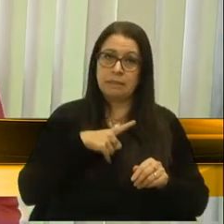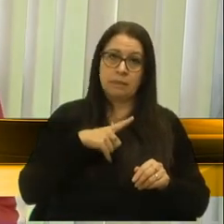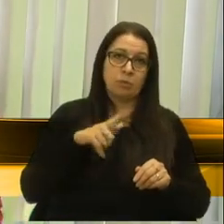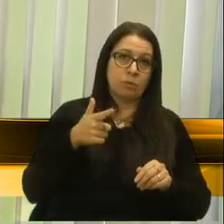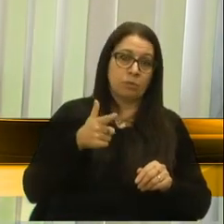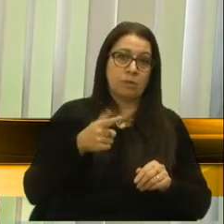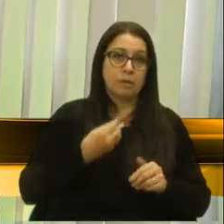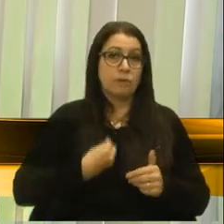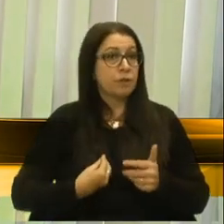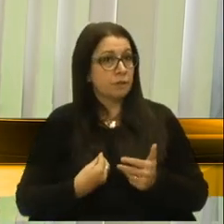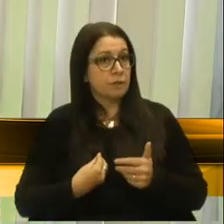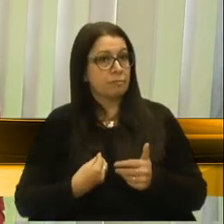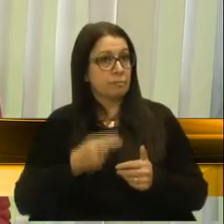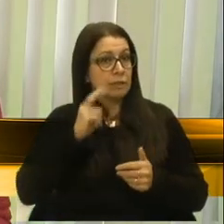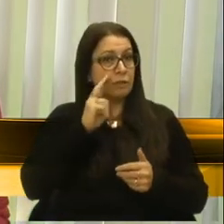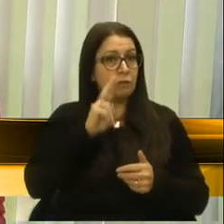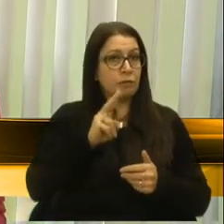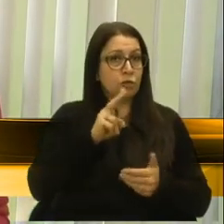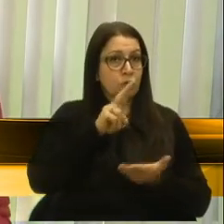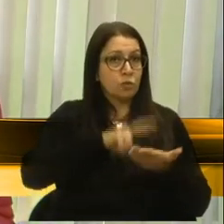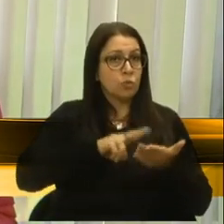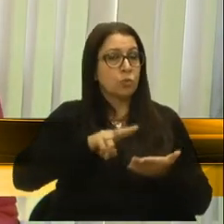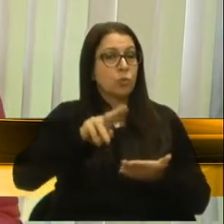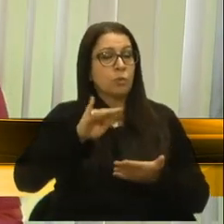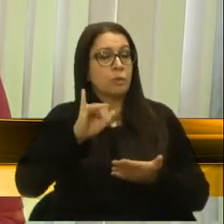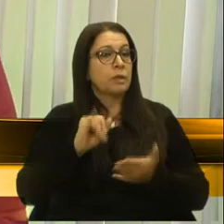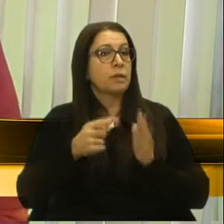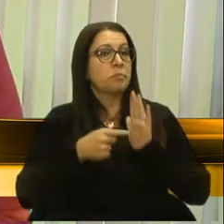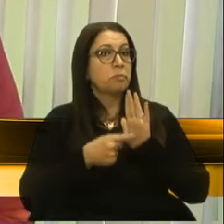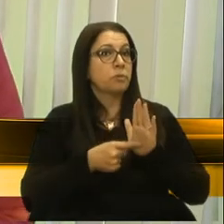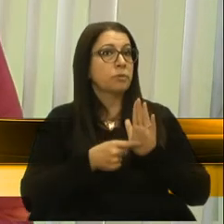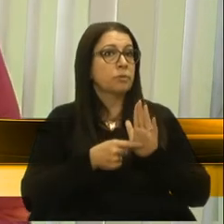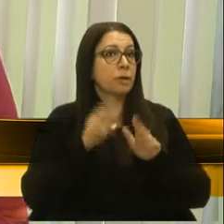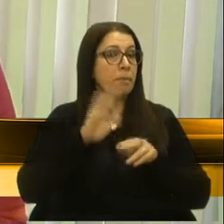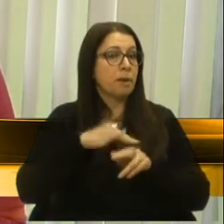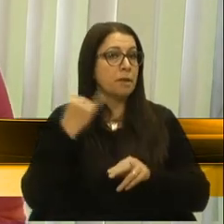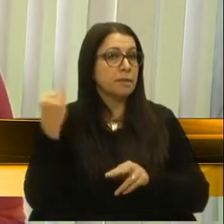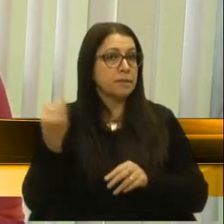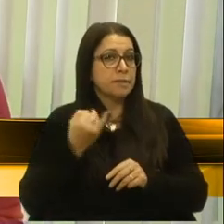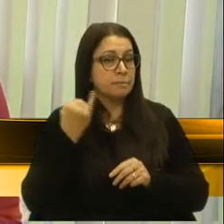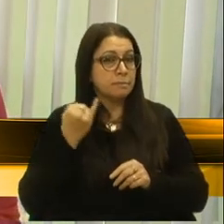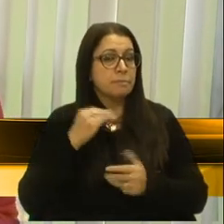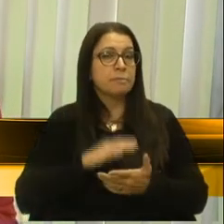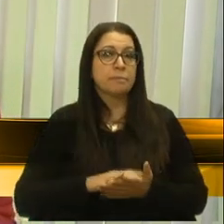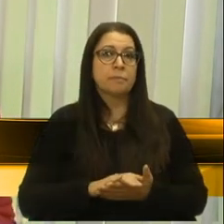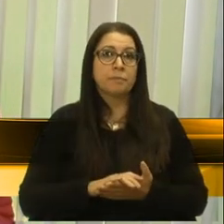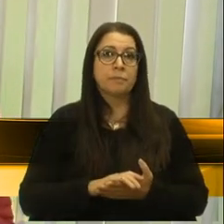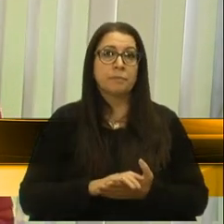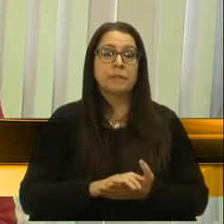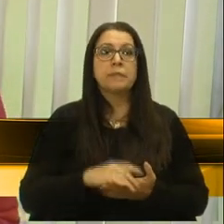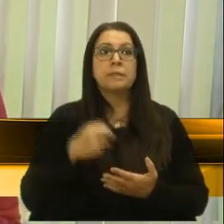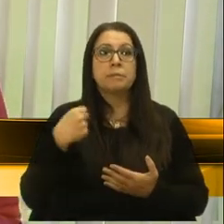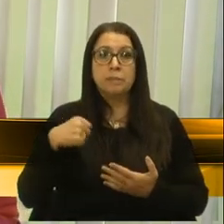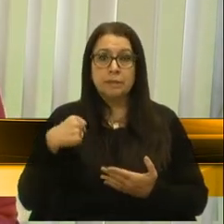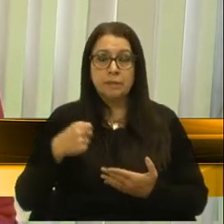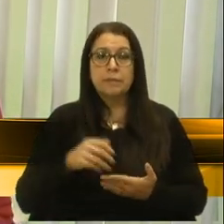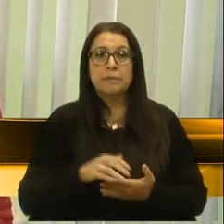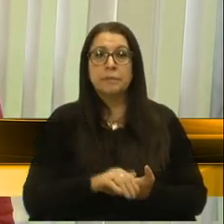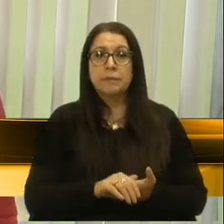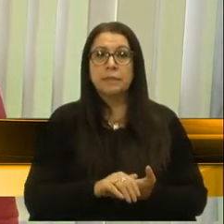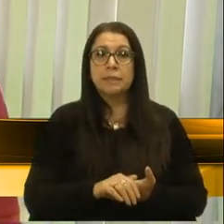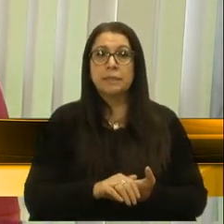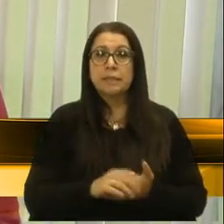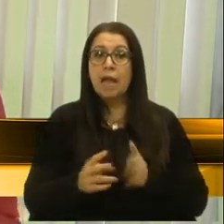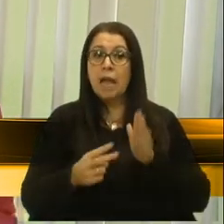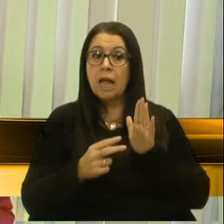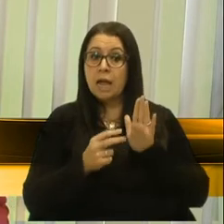vida. Então, eu vejo que o leito de UTI ele é um indicador, talvez, o mais importante. Então, a gente precisa estar